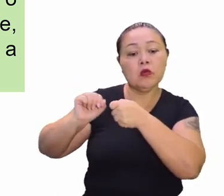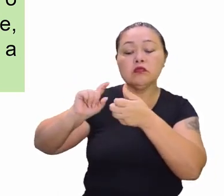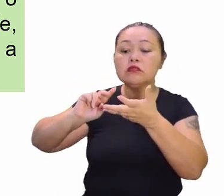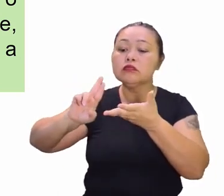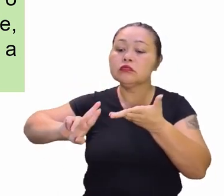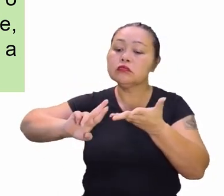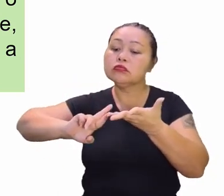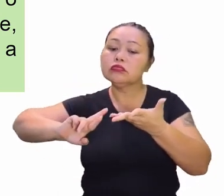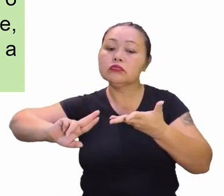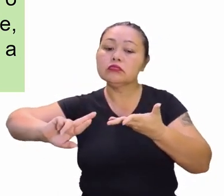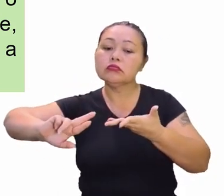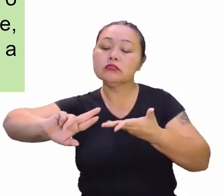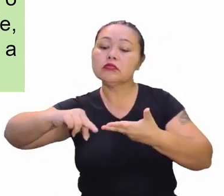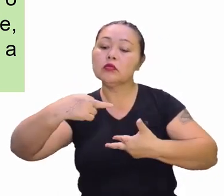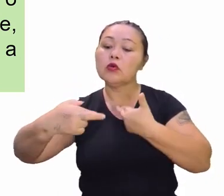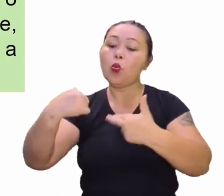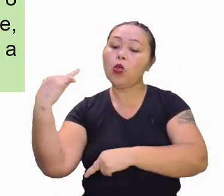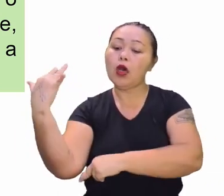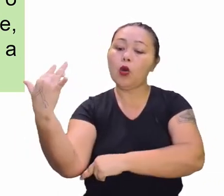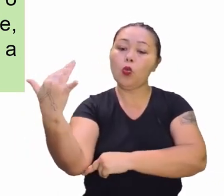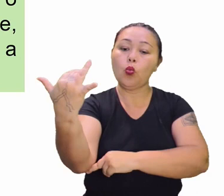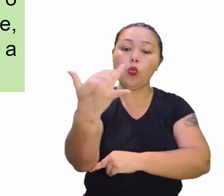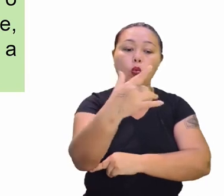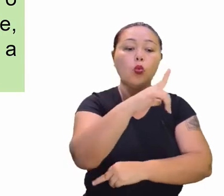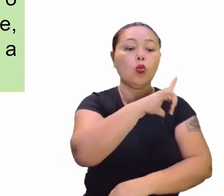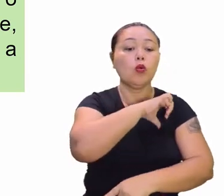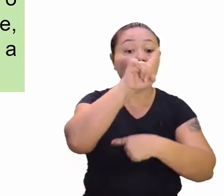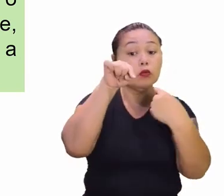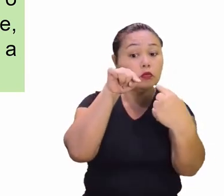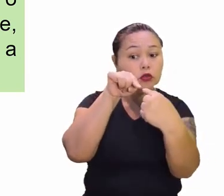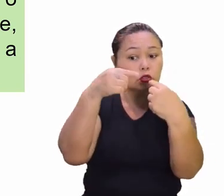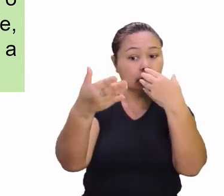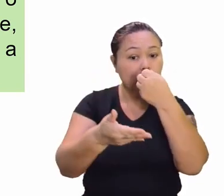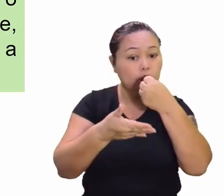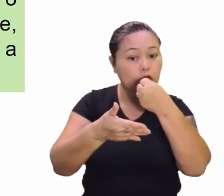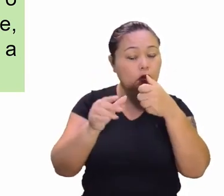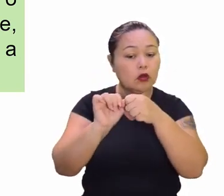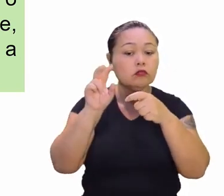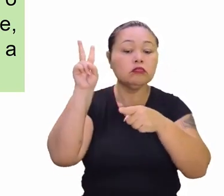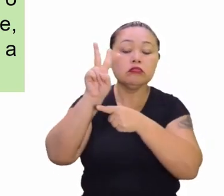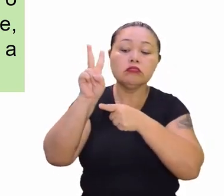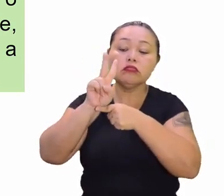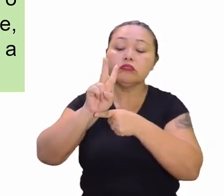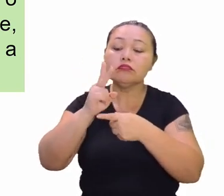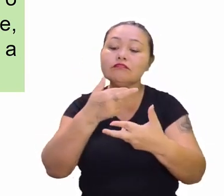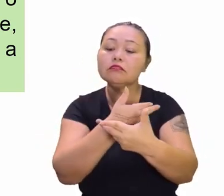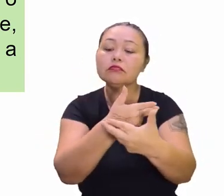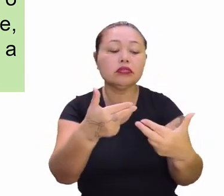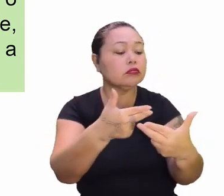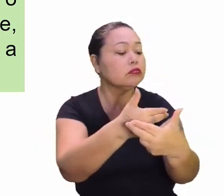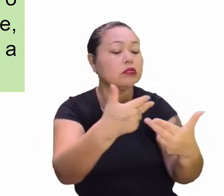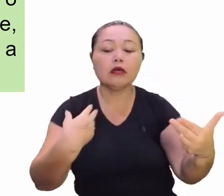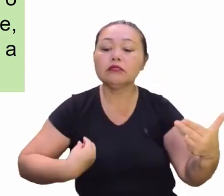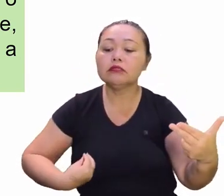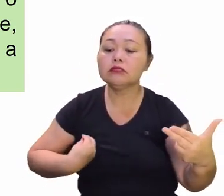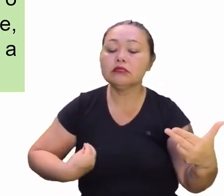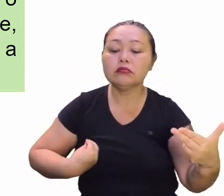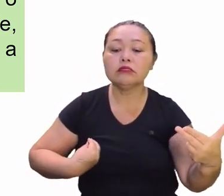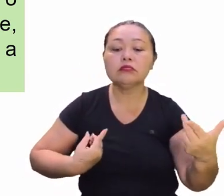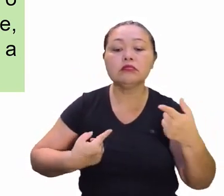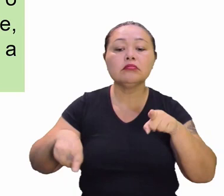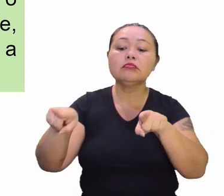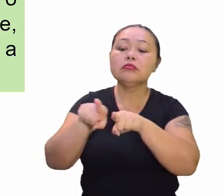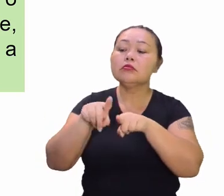dos recursos naturais. Tem como objetivo básico proteger os meios de vida e a cultura